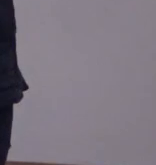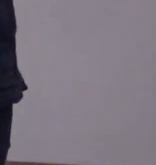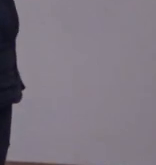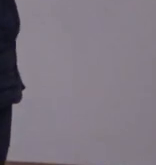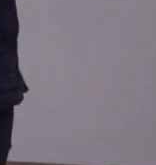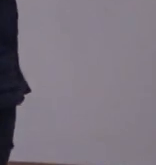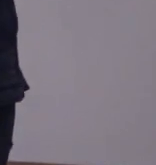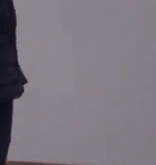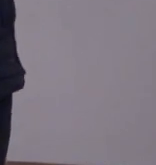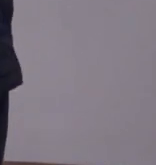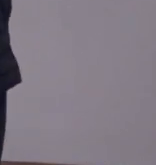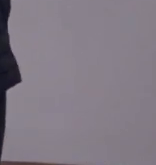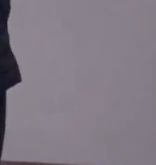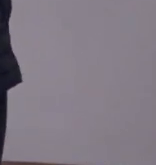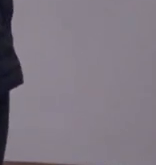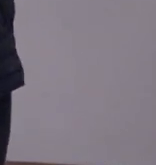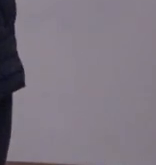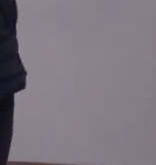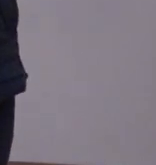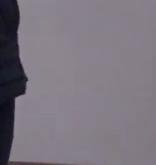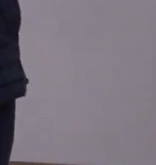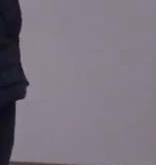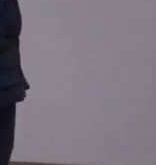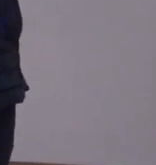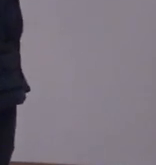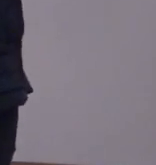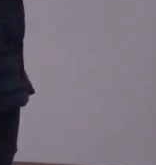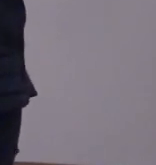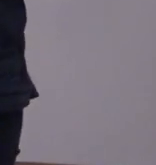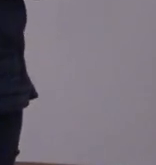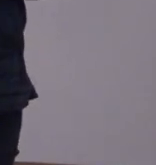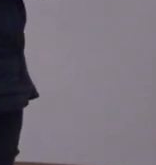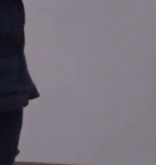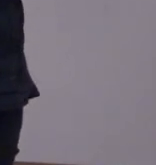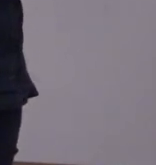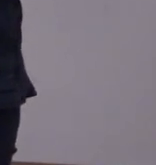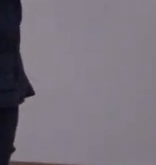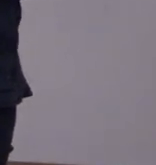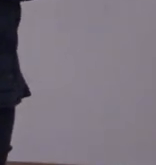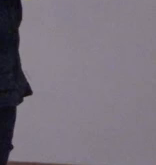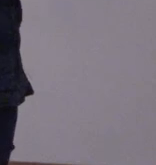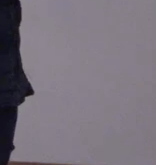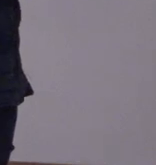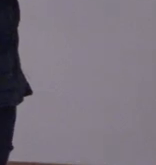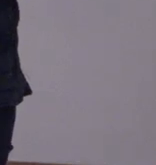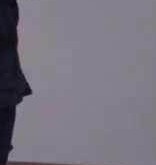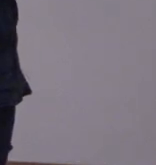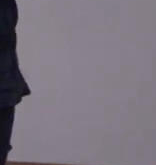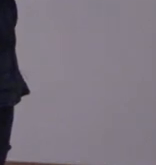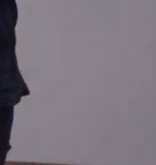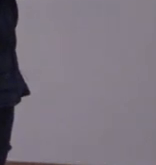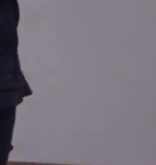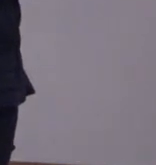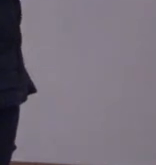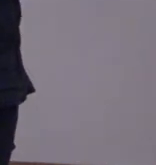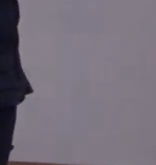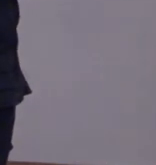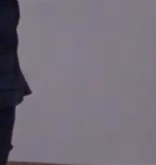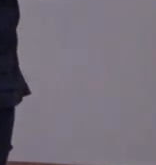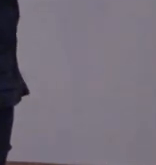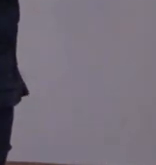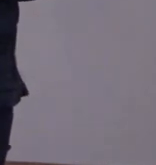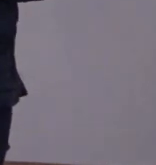autores dessa rede de atendimento. Eu falo aqui de polícia militar, né, polícia civil, quando não estão